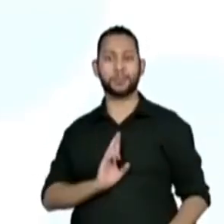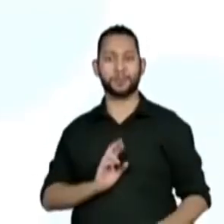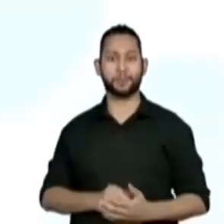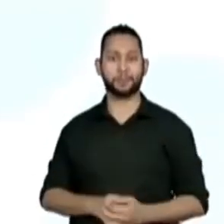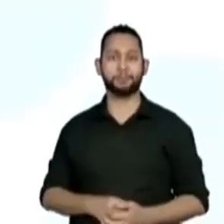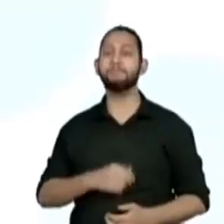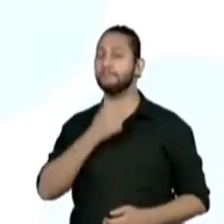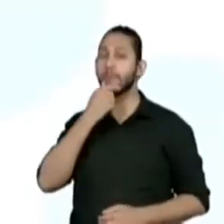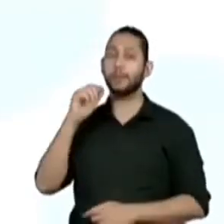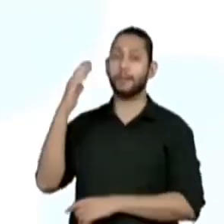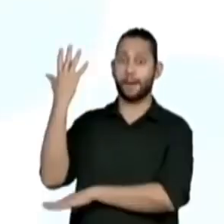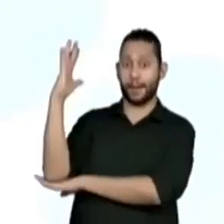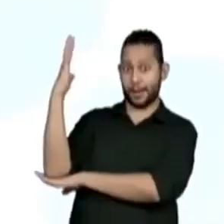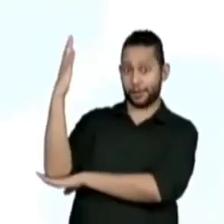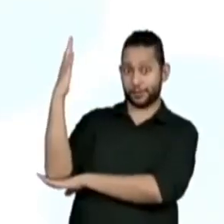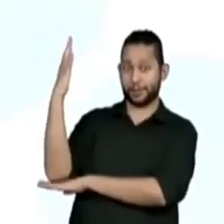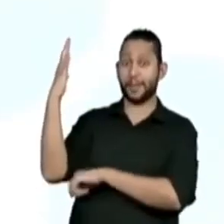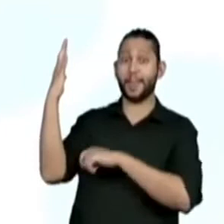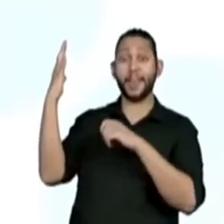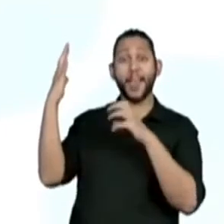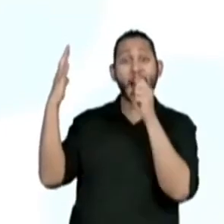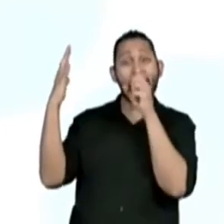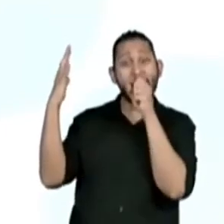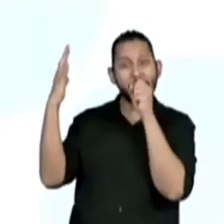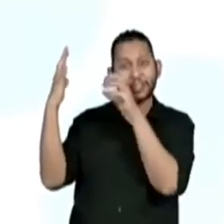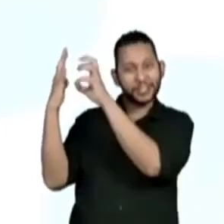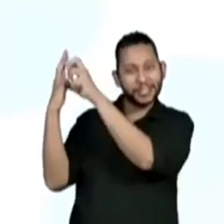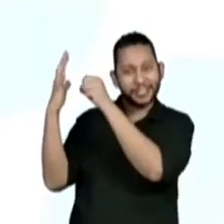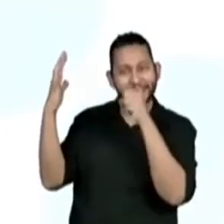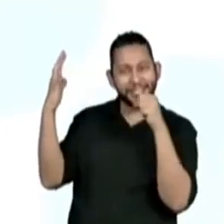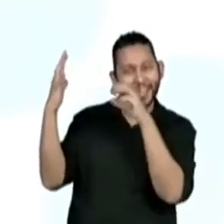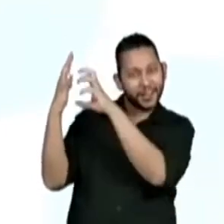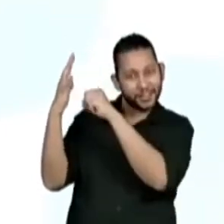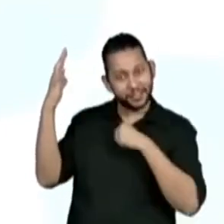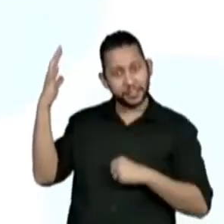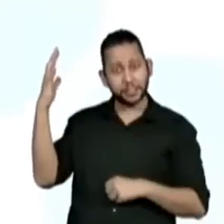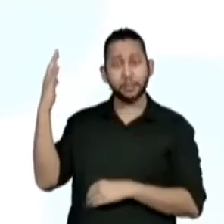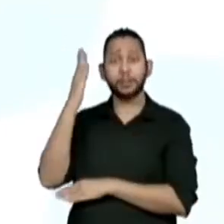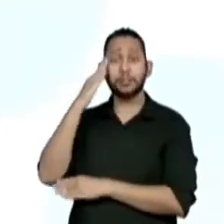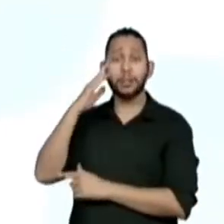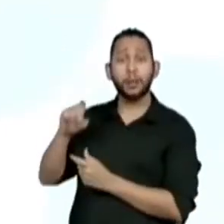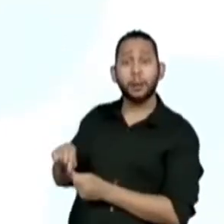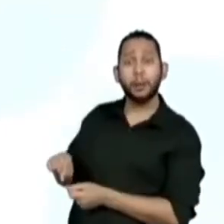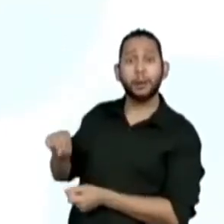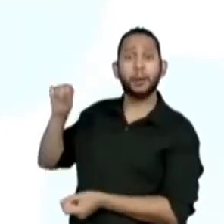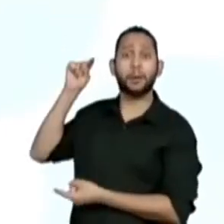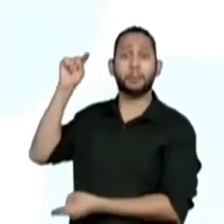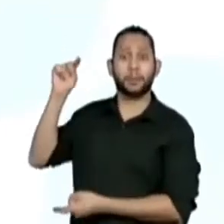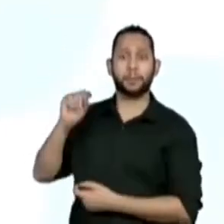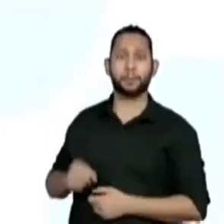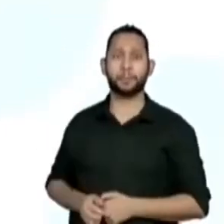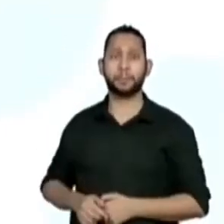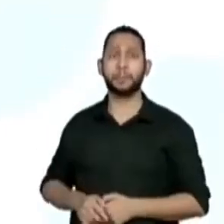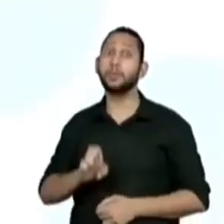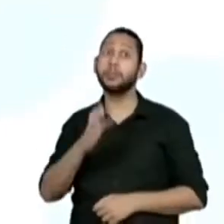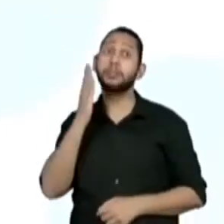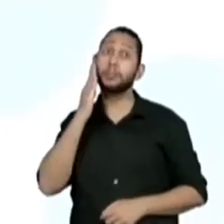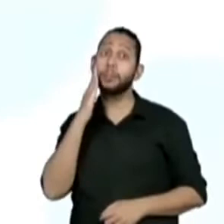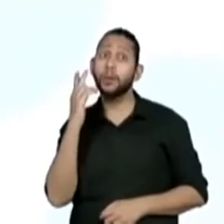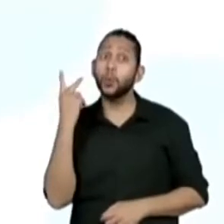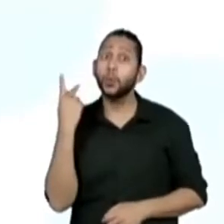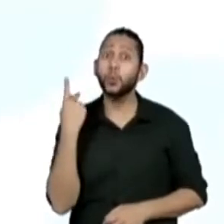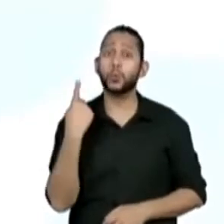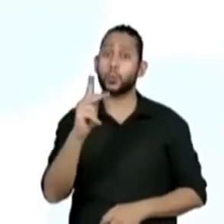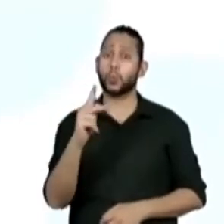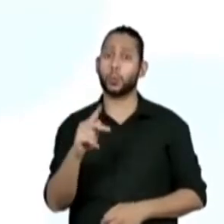altura de uma laranjeira. Mas antes de estimar a da laranjeira, eu quero saber qual é a altura, a sua altura, aí,